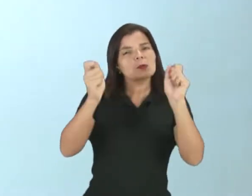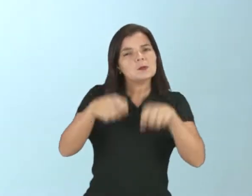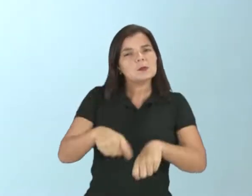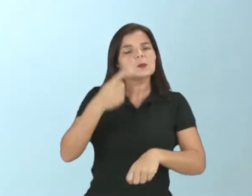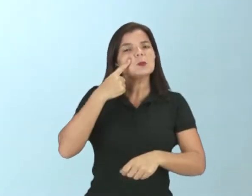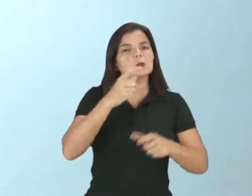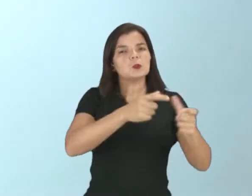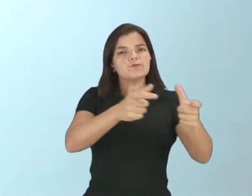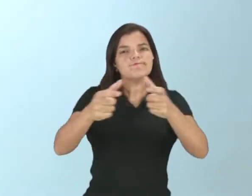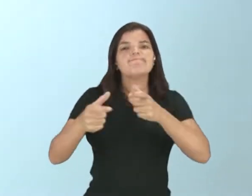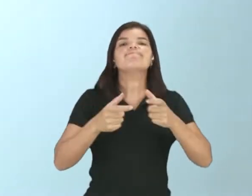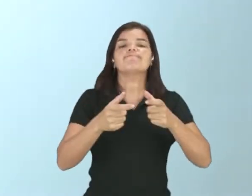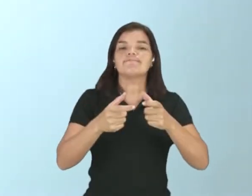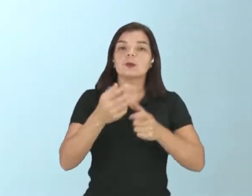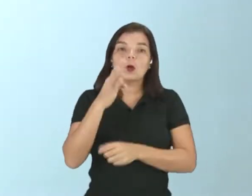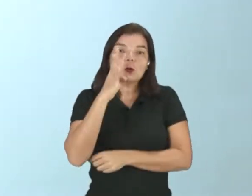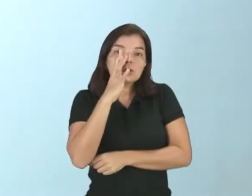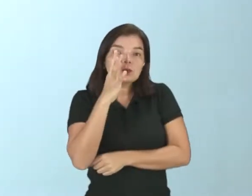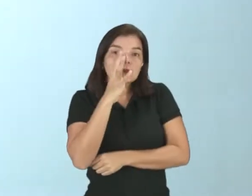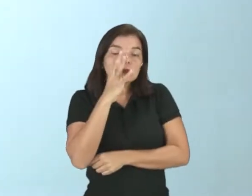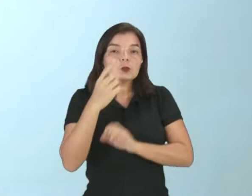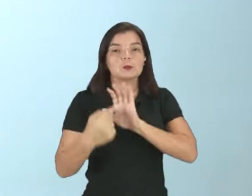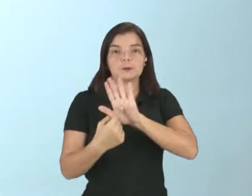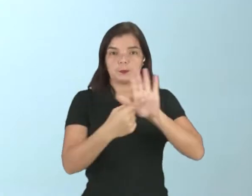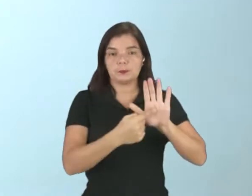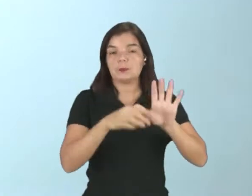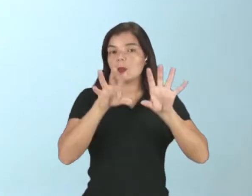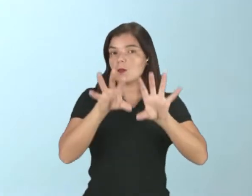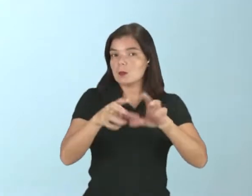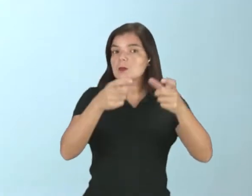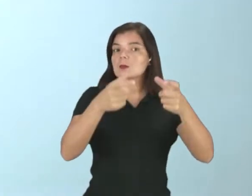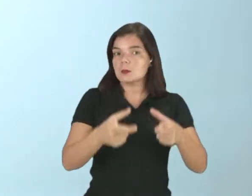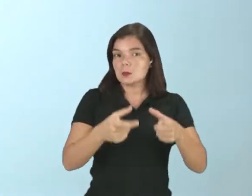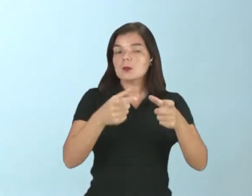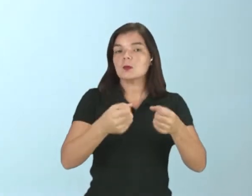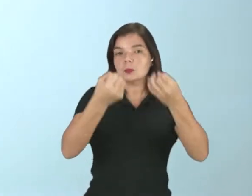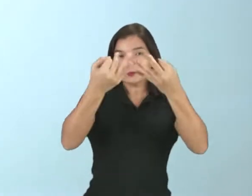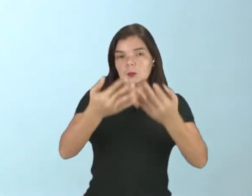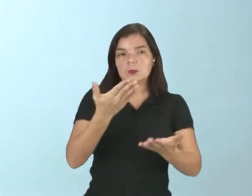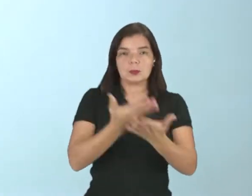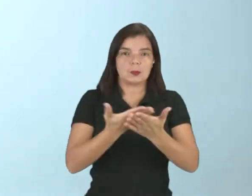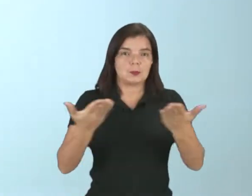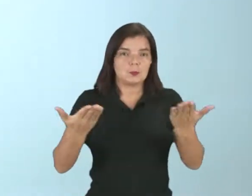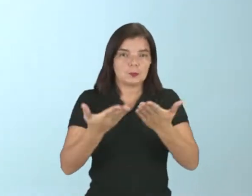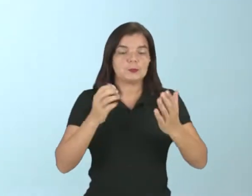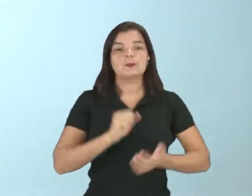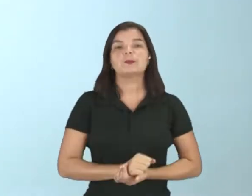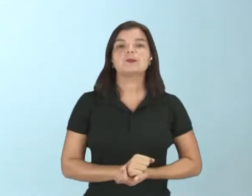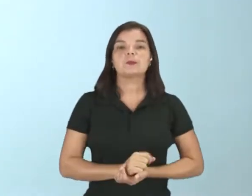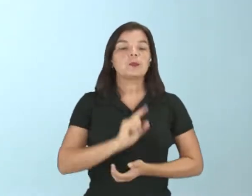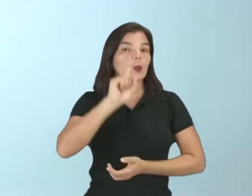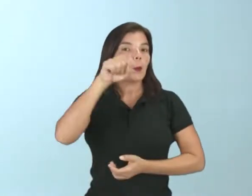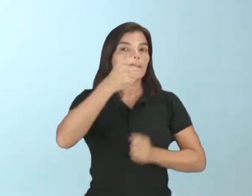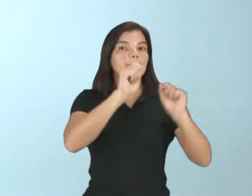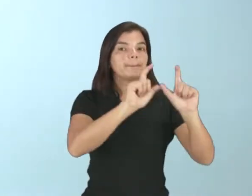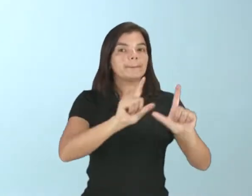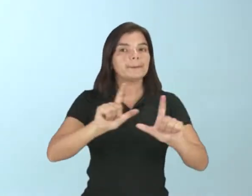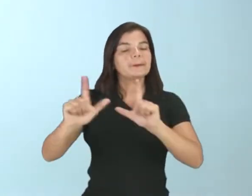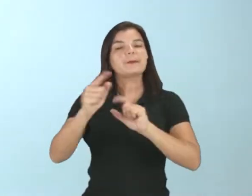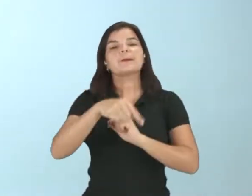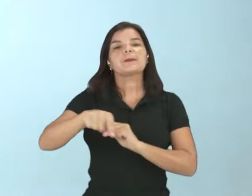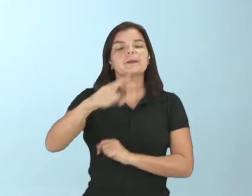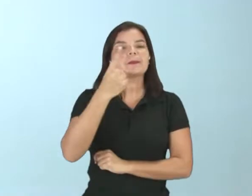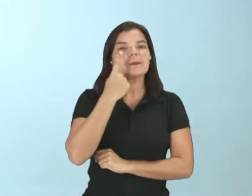nos deslocamos para assistir uma apresentação. E é desse lugar que nós vamos falar na aula de hoje. No próximo slide, eu quero que